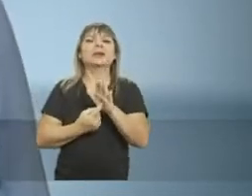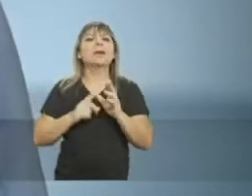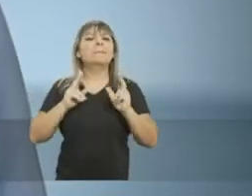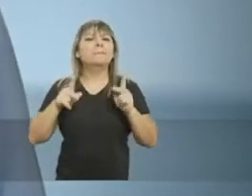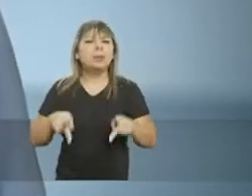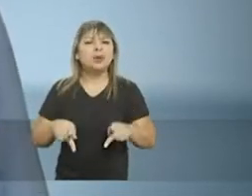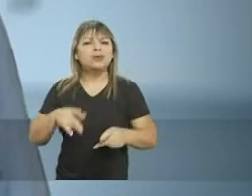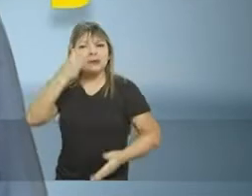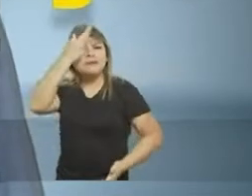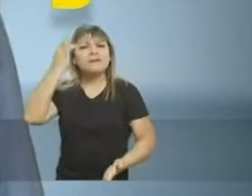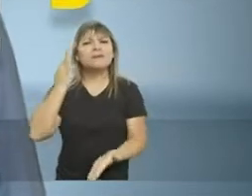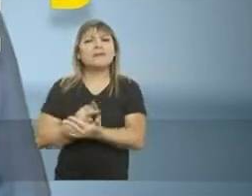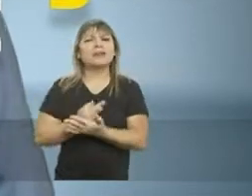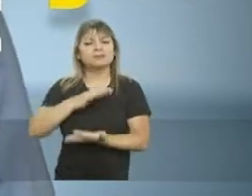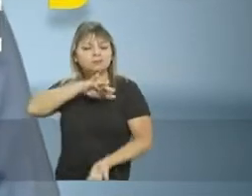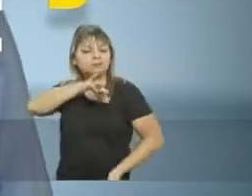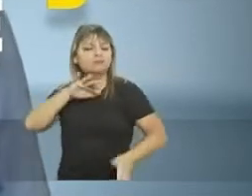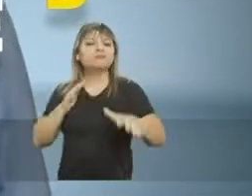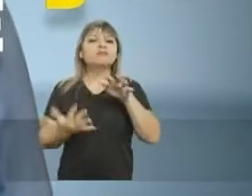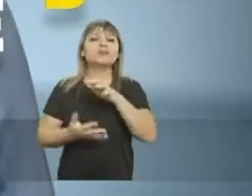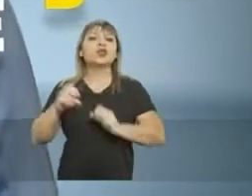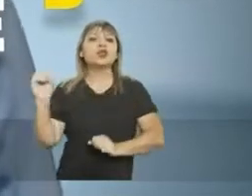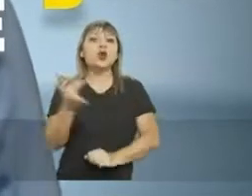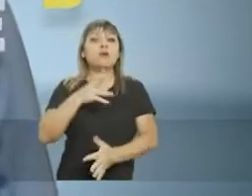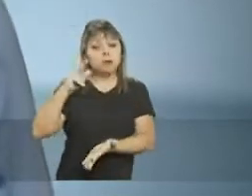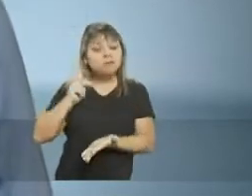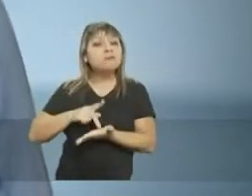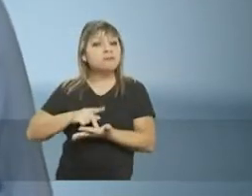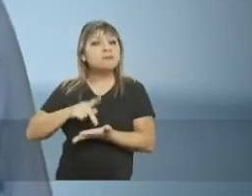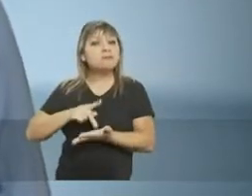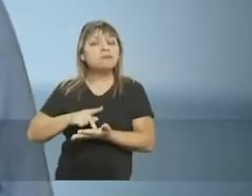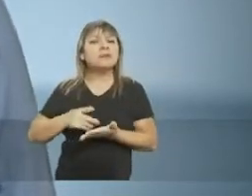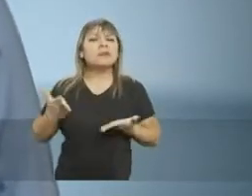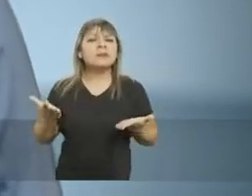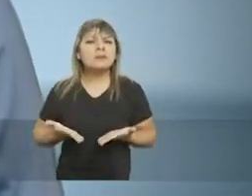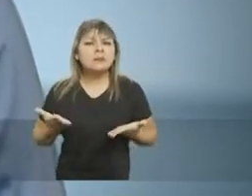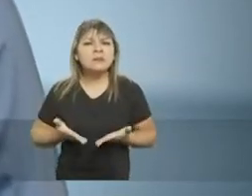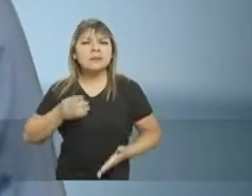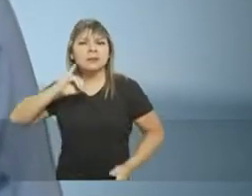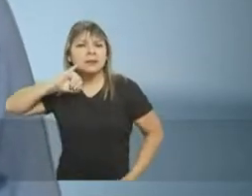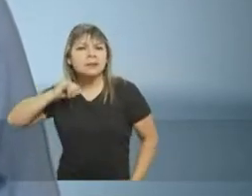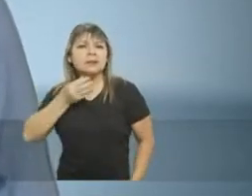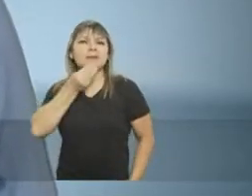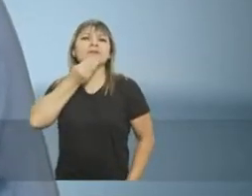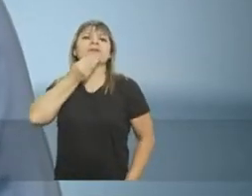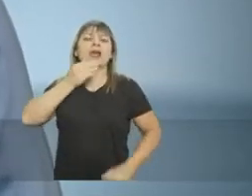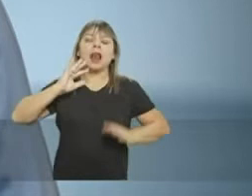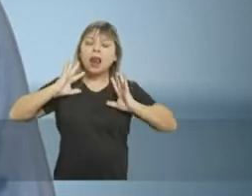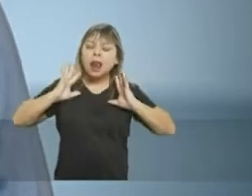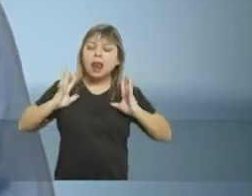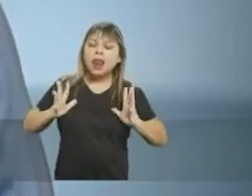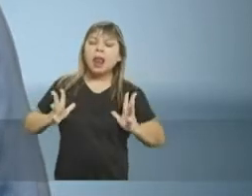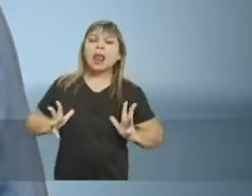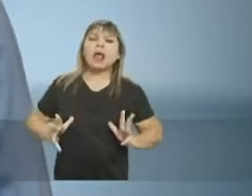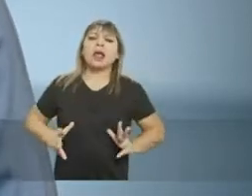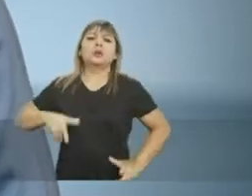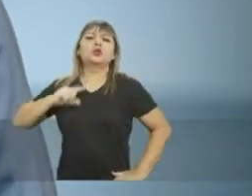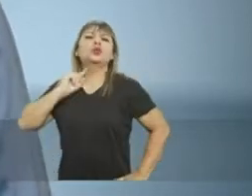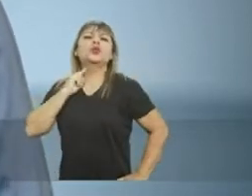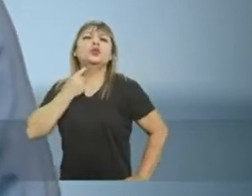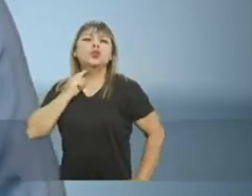tudo. Nosso povo tem fé na mudança, no novo de verdade. Agora temos a oportunidade de